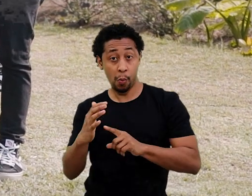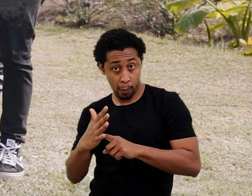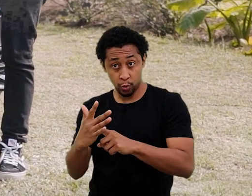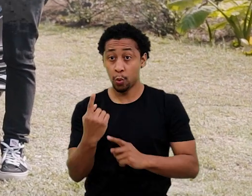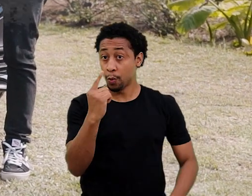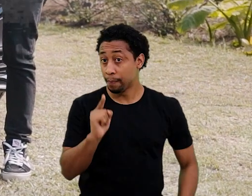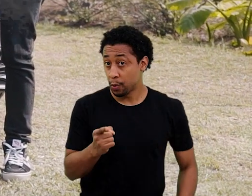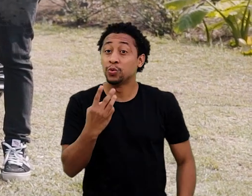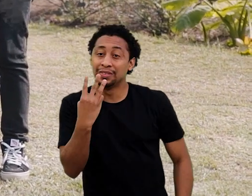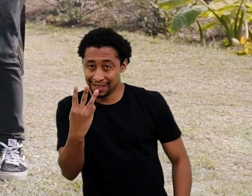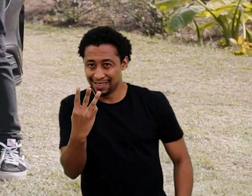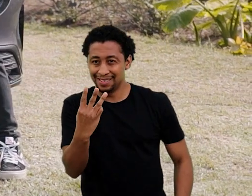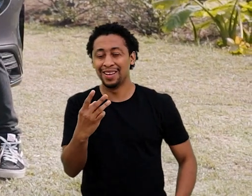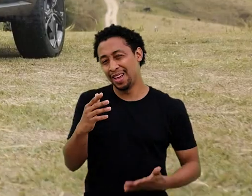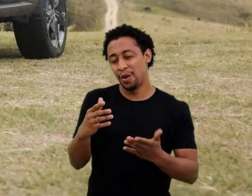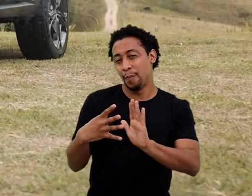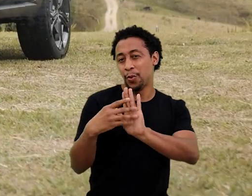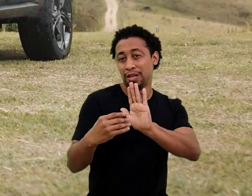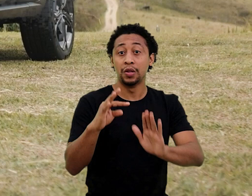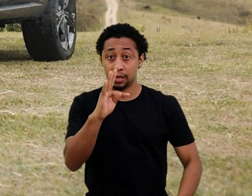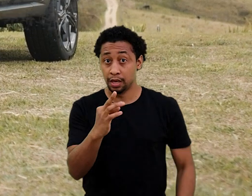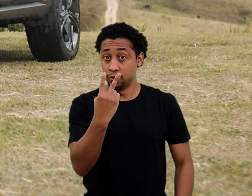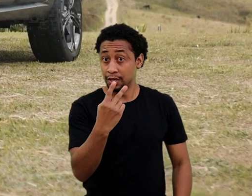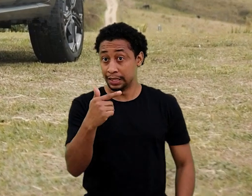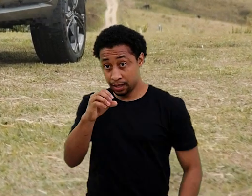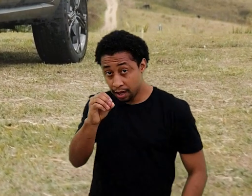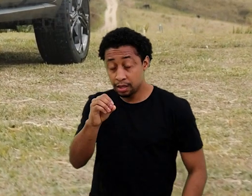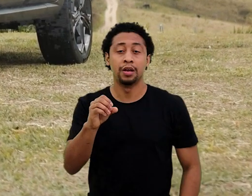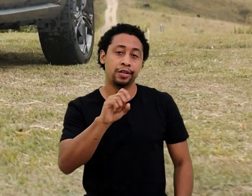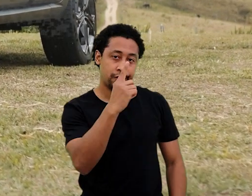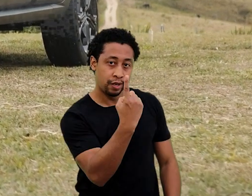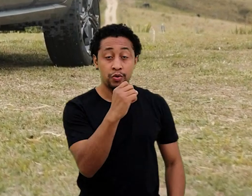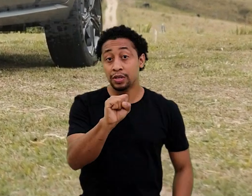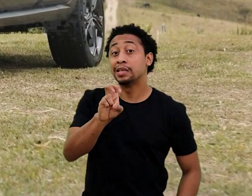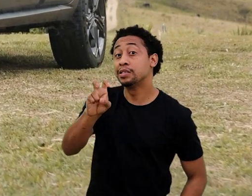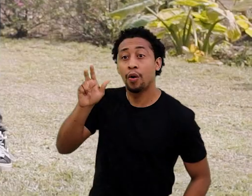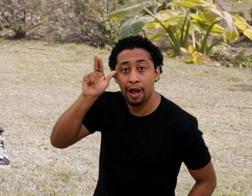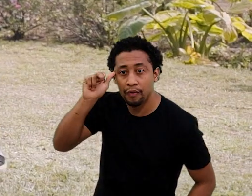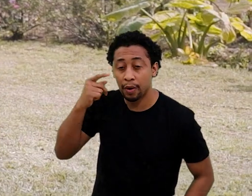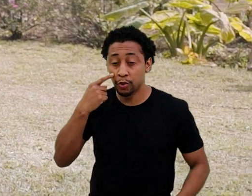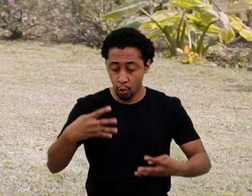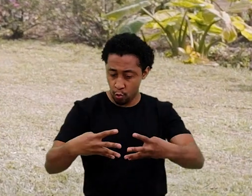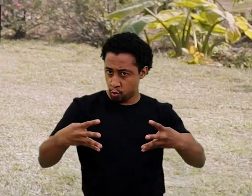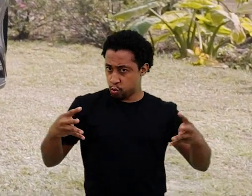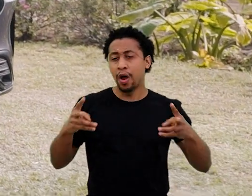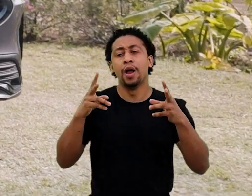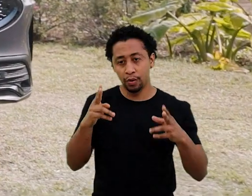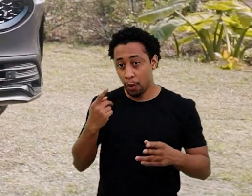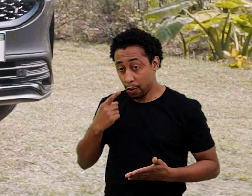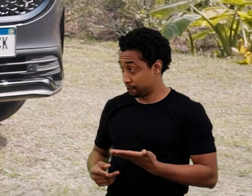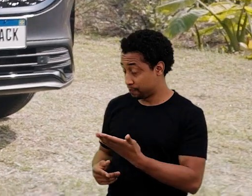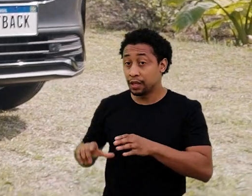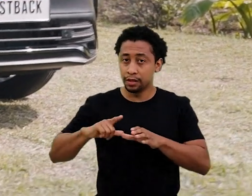o T270 de 185 cavalos, tá? Mas o fato é que o para-choque é igualzinho, incluindo essa entrada de ar aqui, do lado de cá da caixa de roda